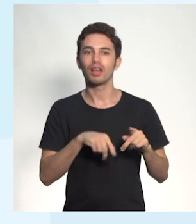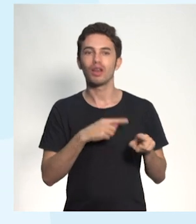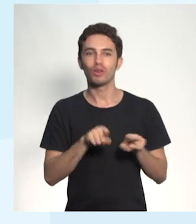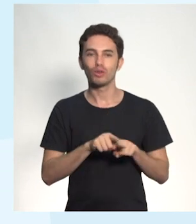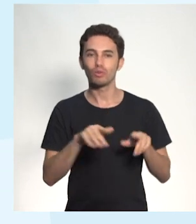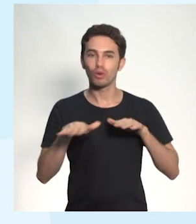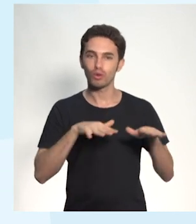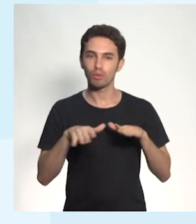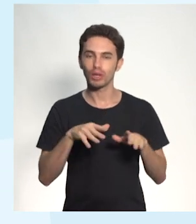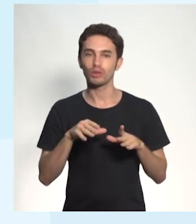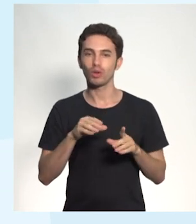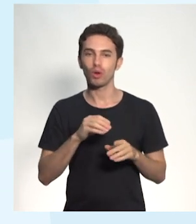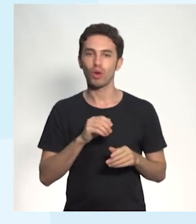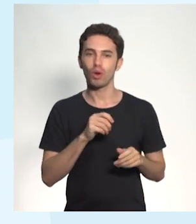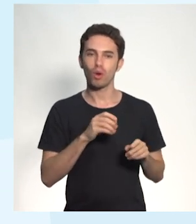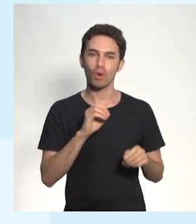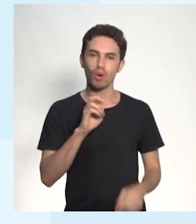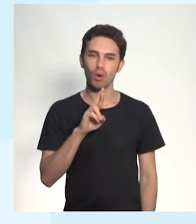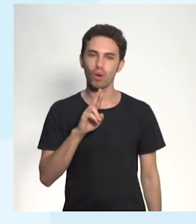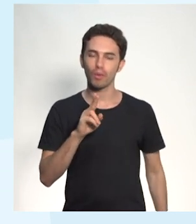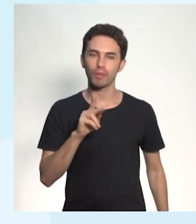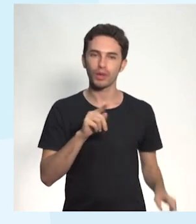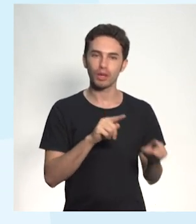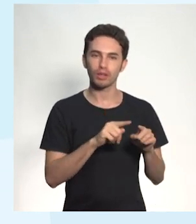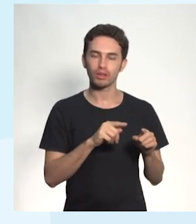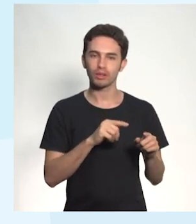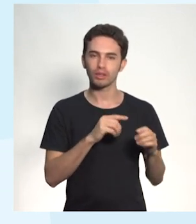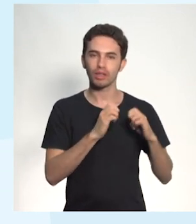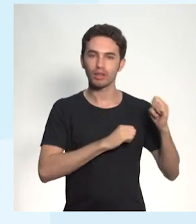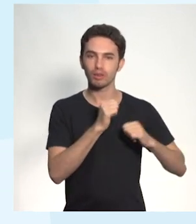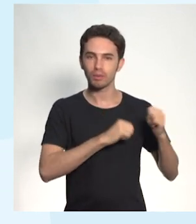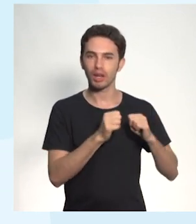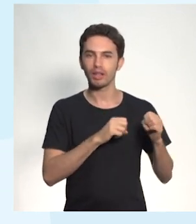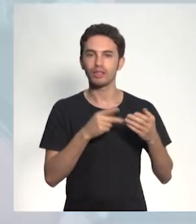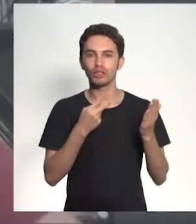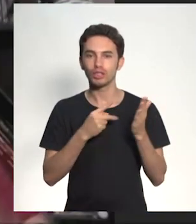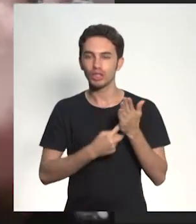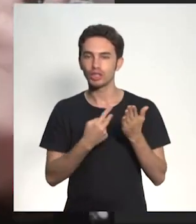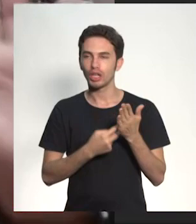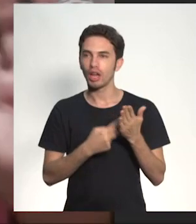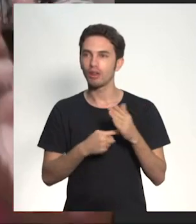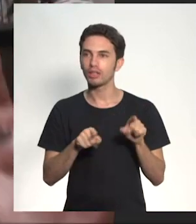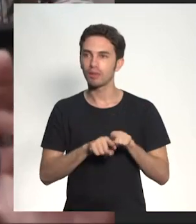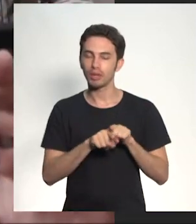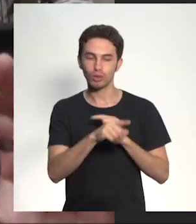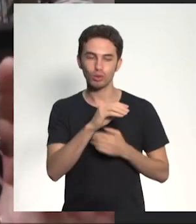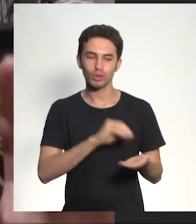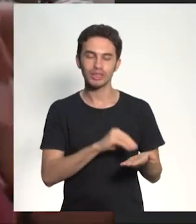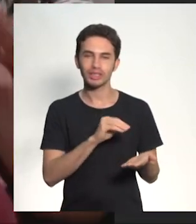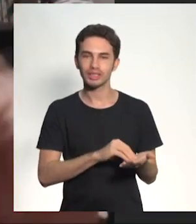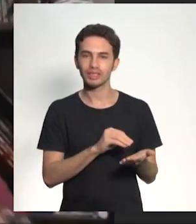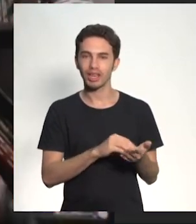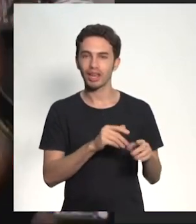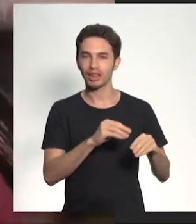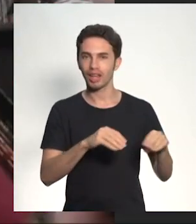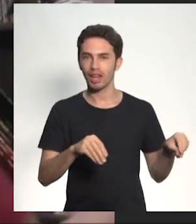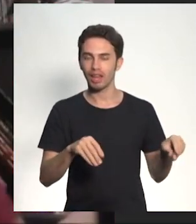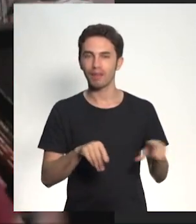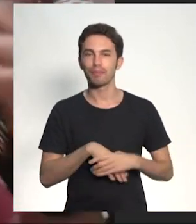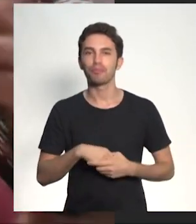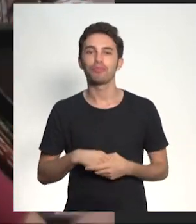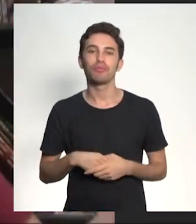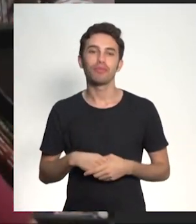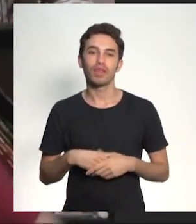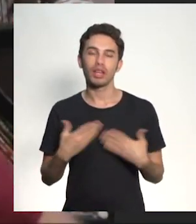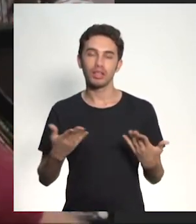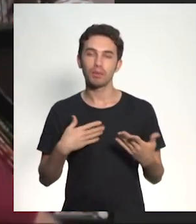do sem terra, né? E, sempre para começar a nossa aula, a gente sempre tem a nossa reflexão, né? Nosso start da aula, que é